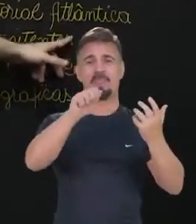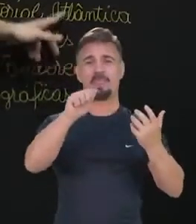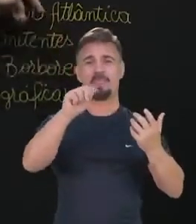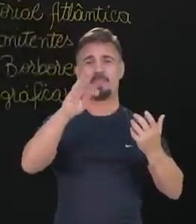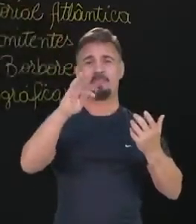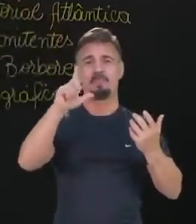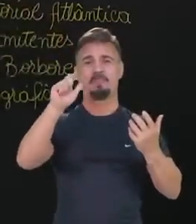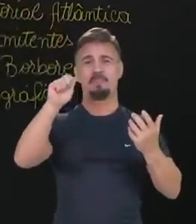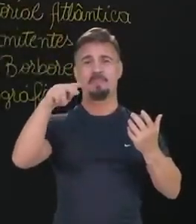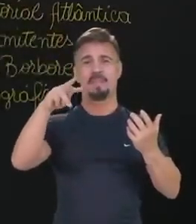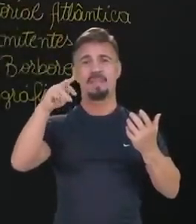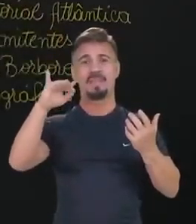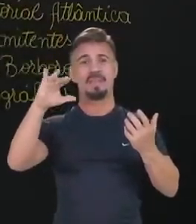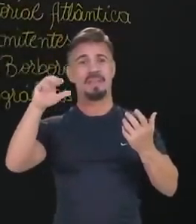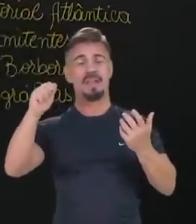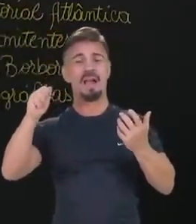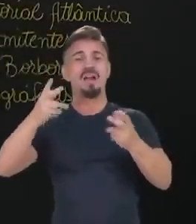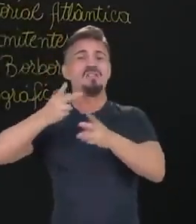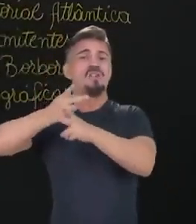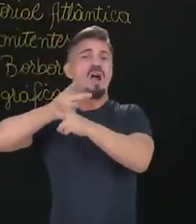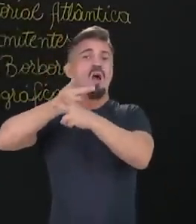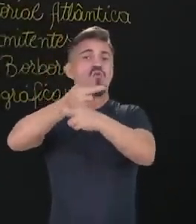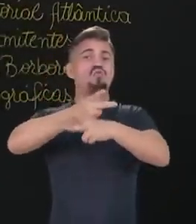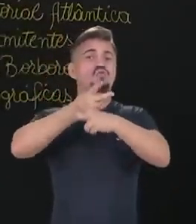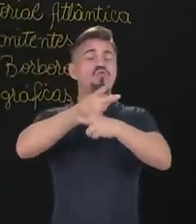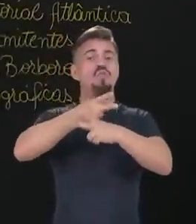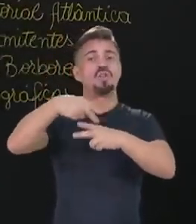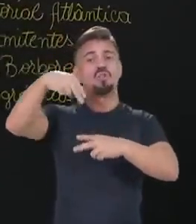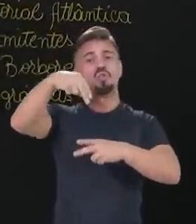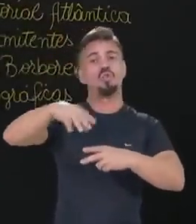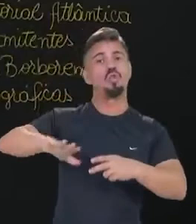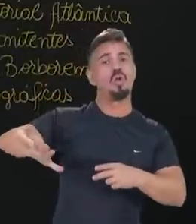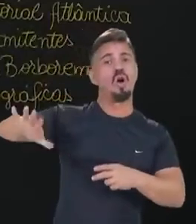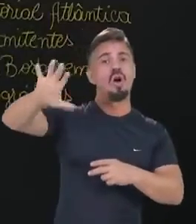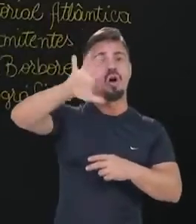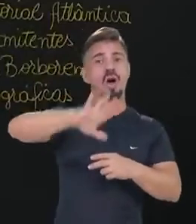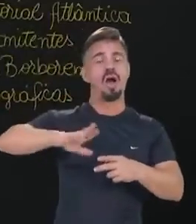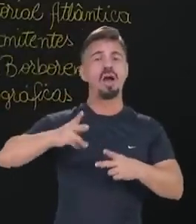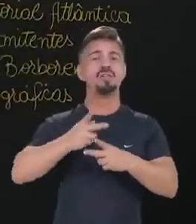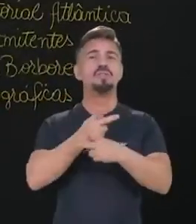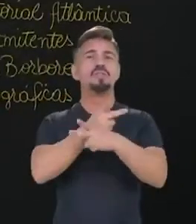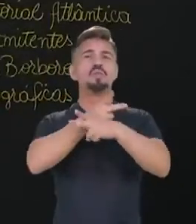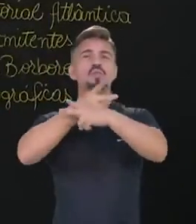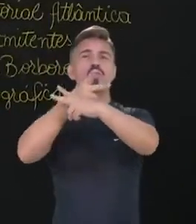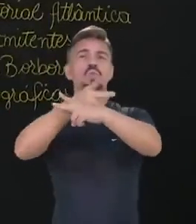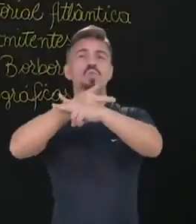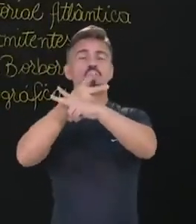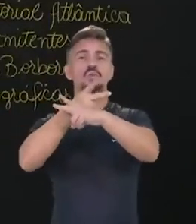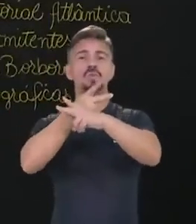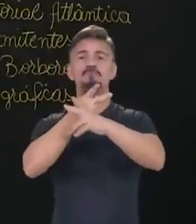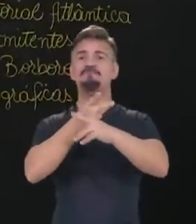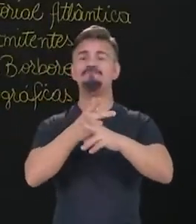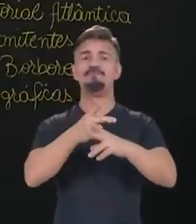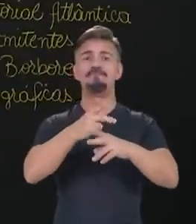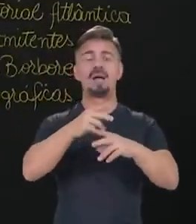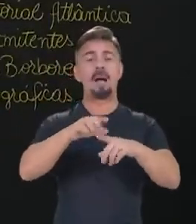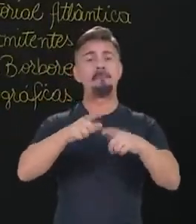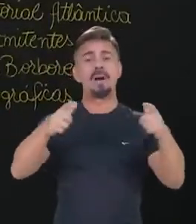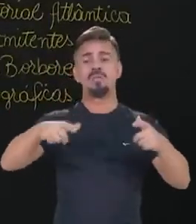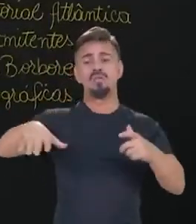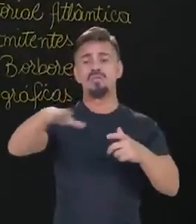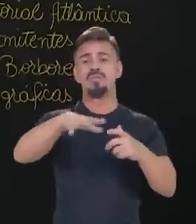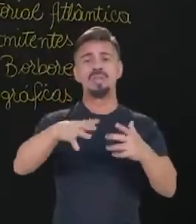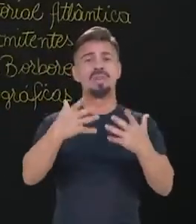atlântica, formada pelos ventos alísios de nordeste. Só que grande parte aqui não recebe